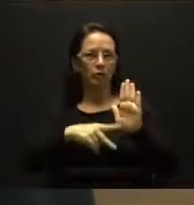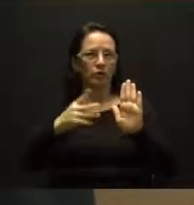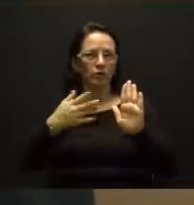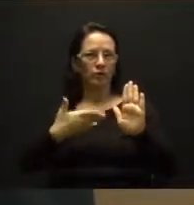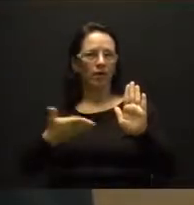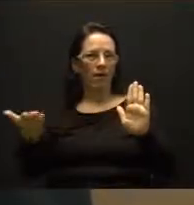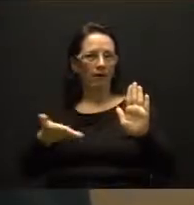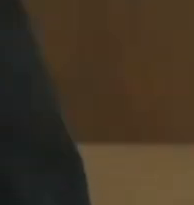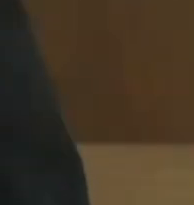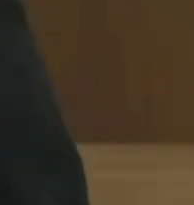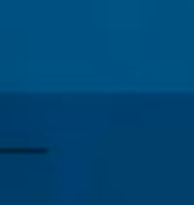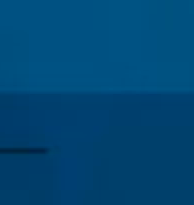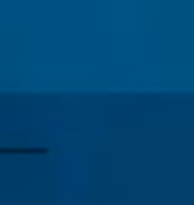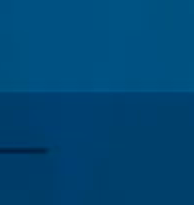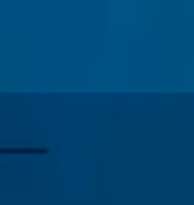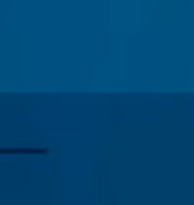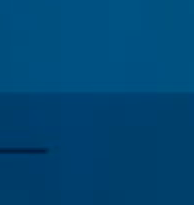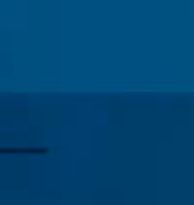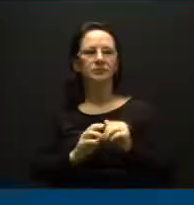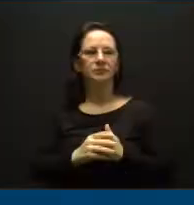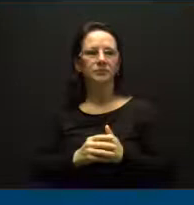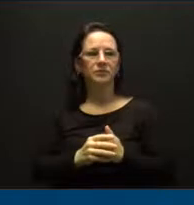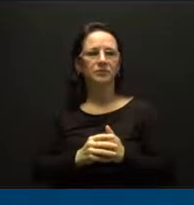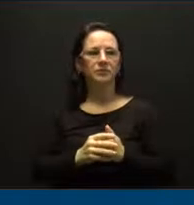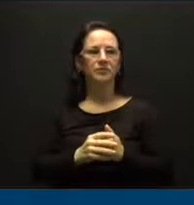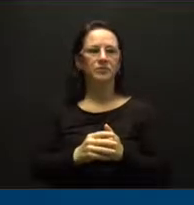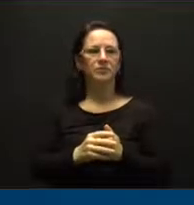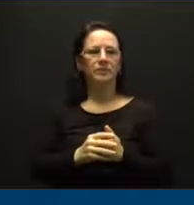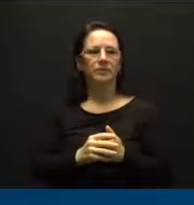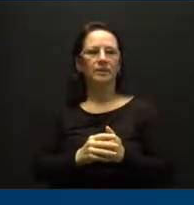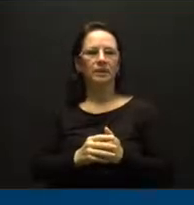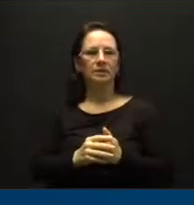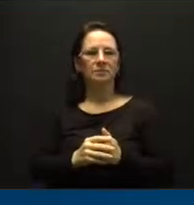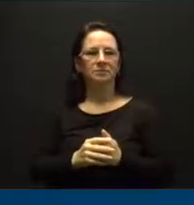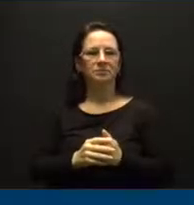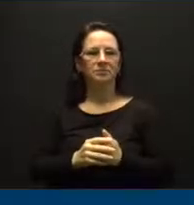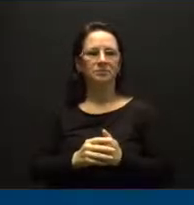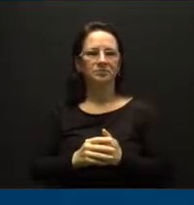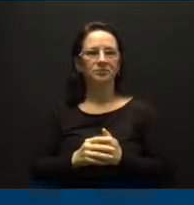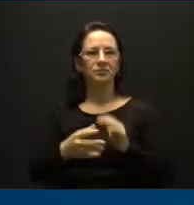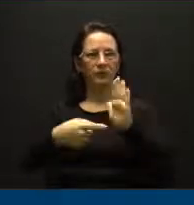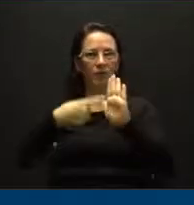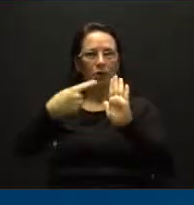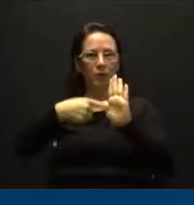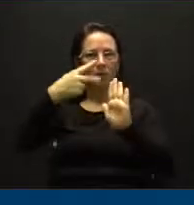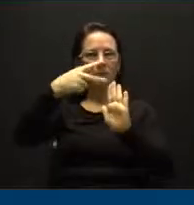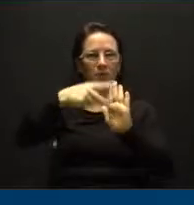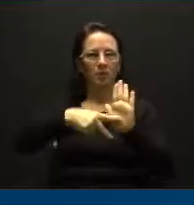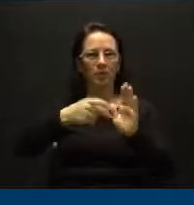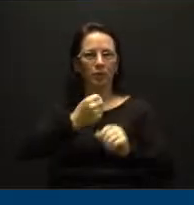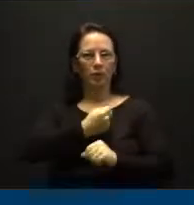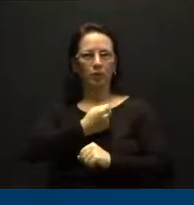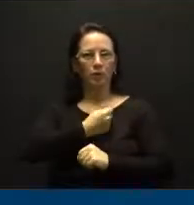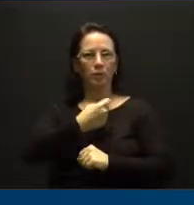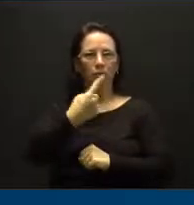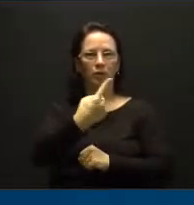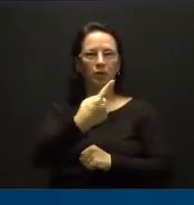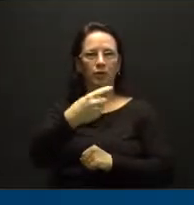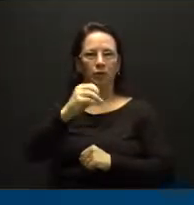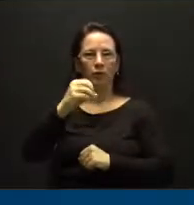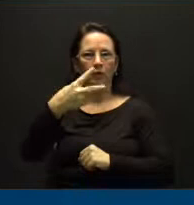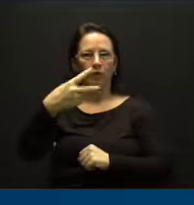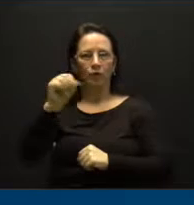acompanha a partir de agora cinco itens fazem parte da ordem do dia o primeiro processo de número mil e 28